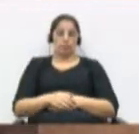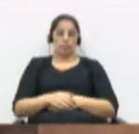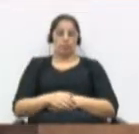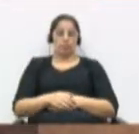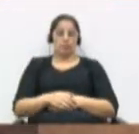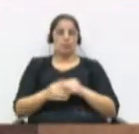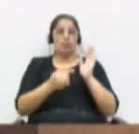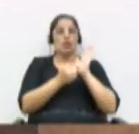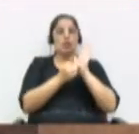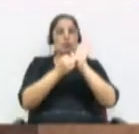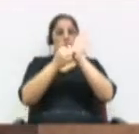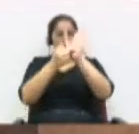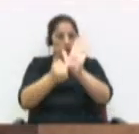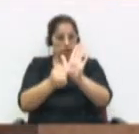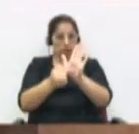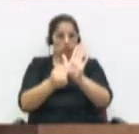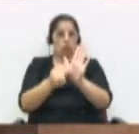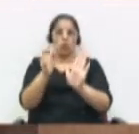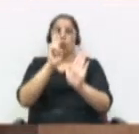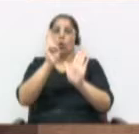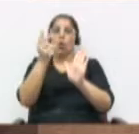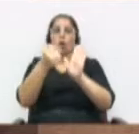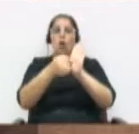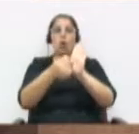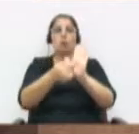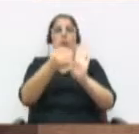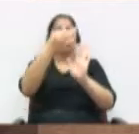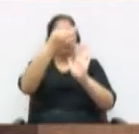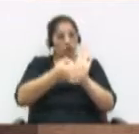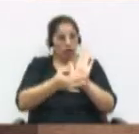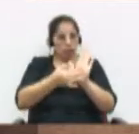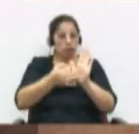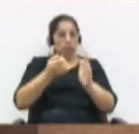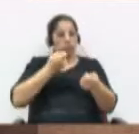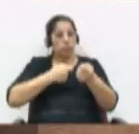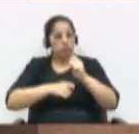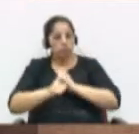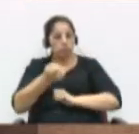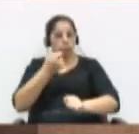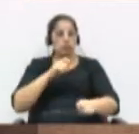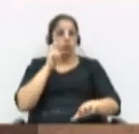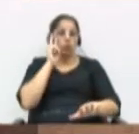do espólio de quem nós estávamos negociando. Foi verificado, a área